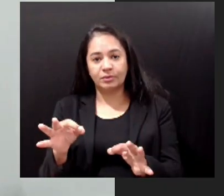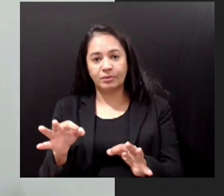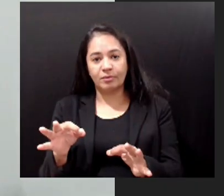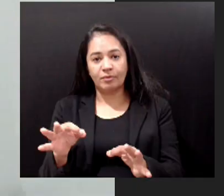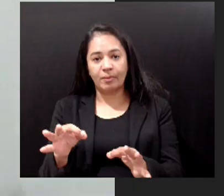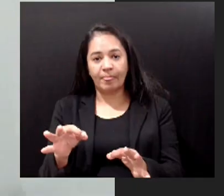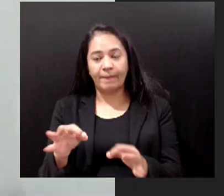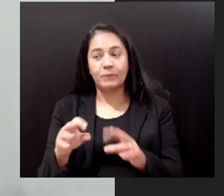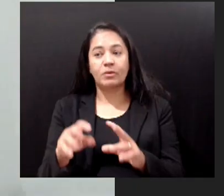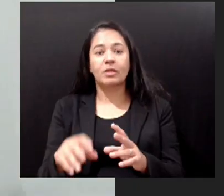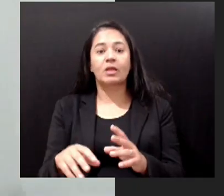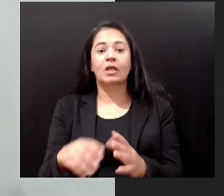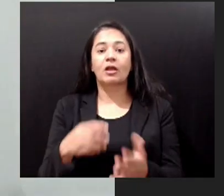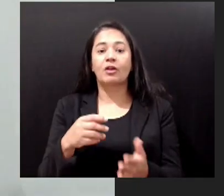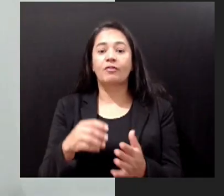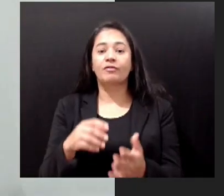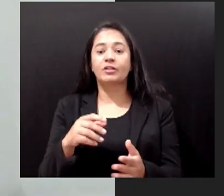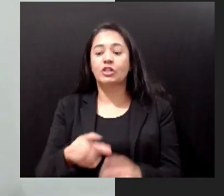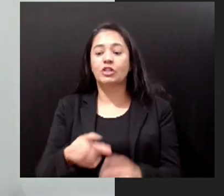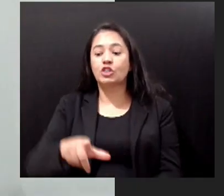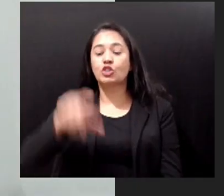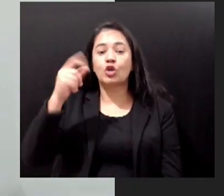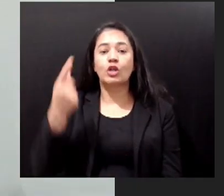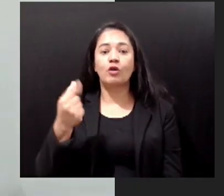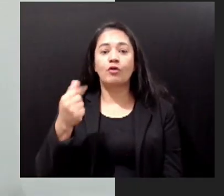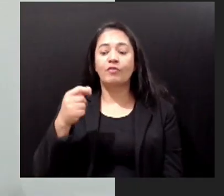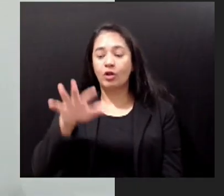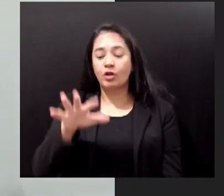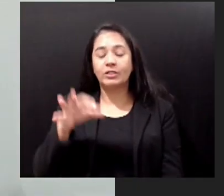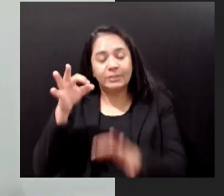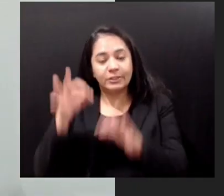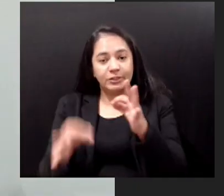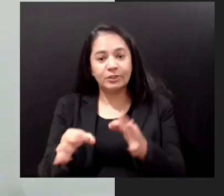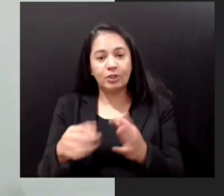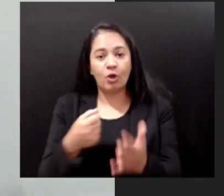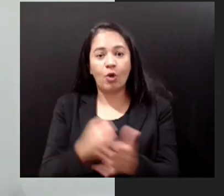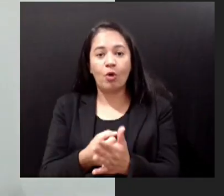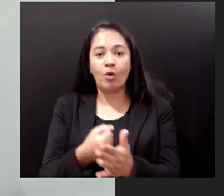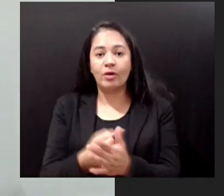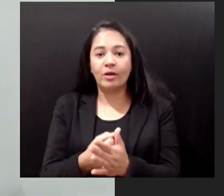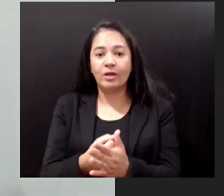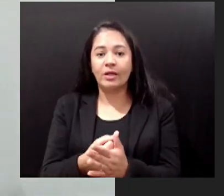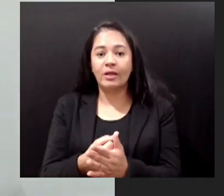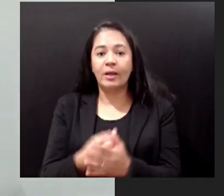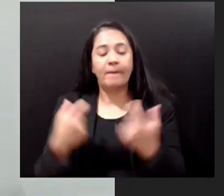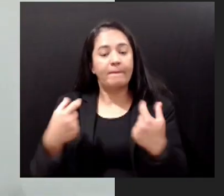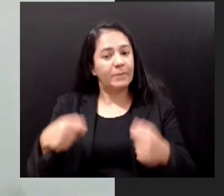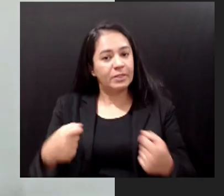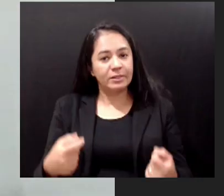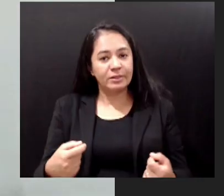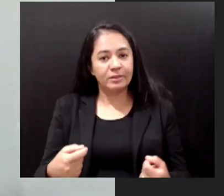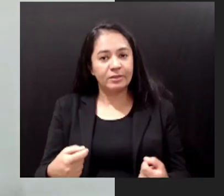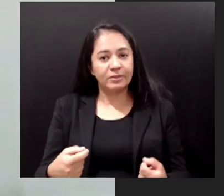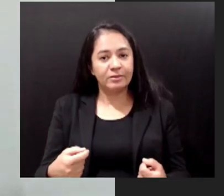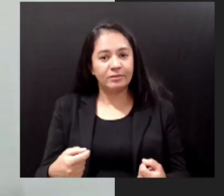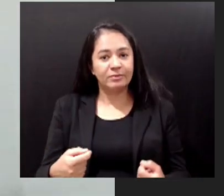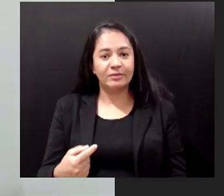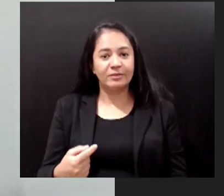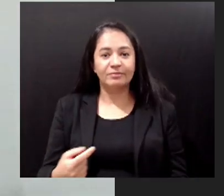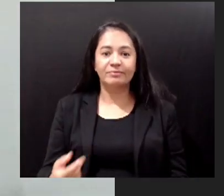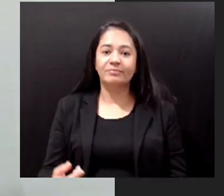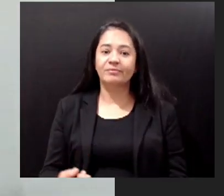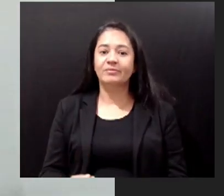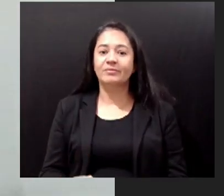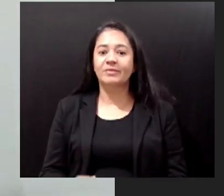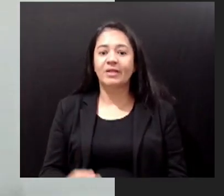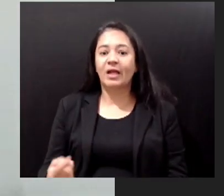porque se fixada judicialmente, o dever de pagar é ad eterno. Ad eterno até